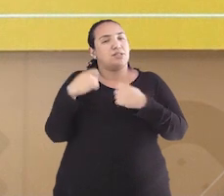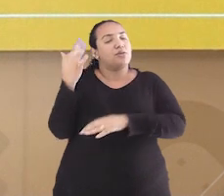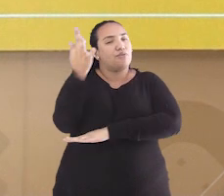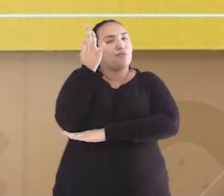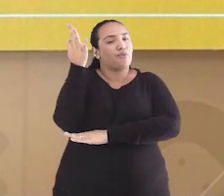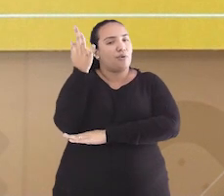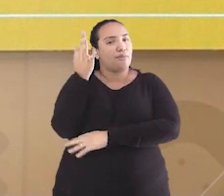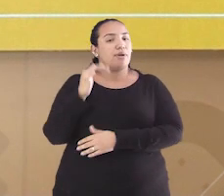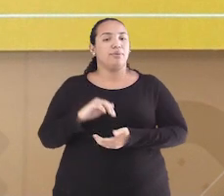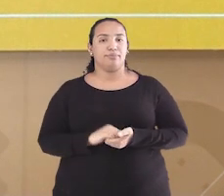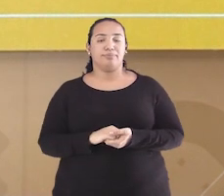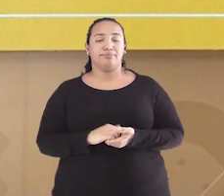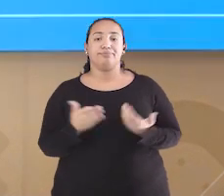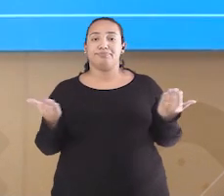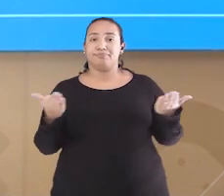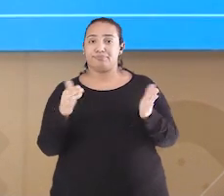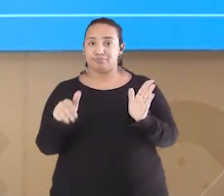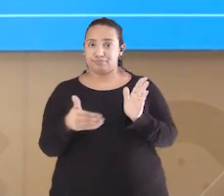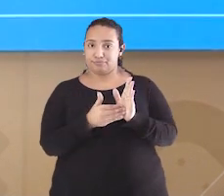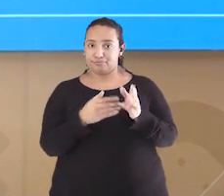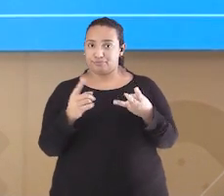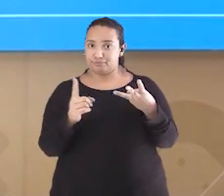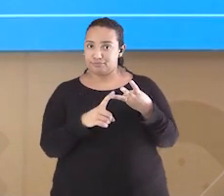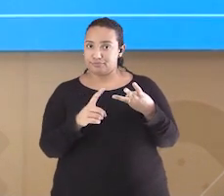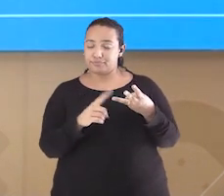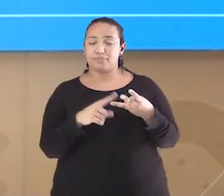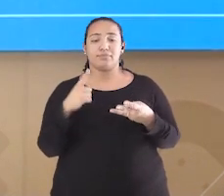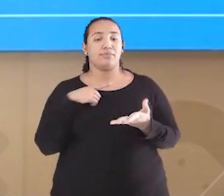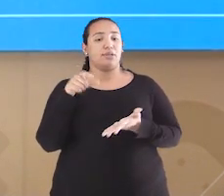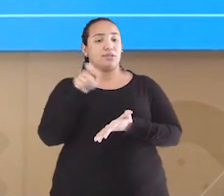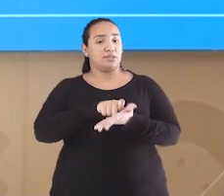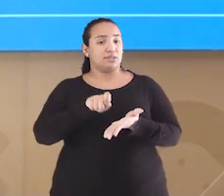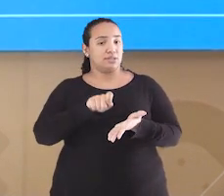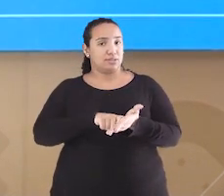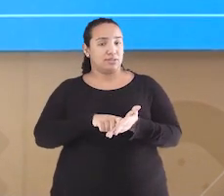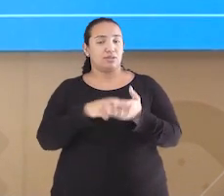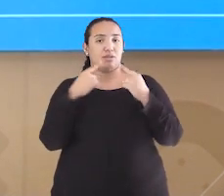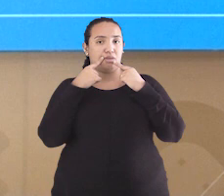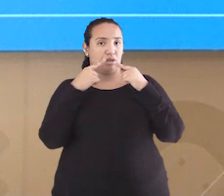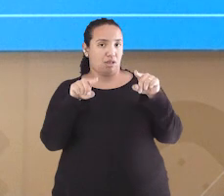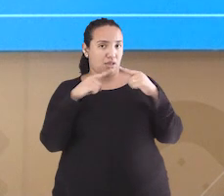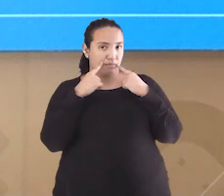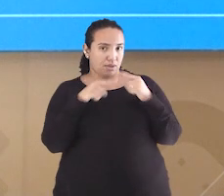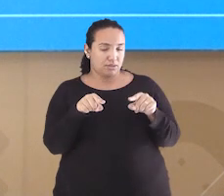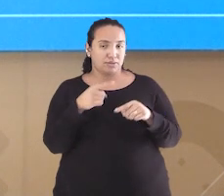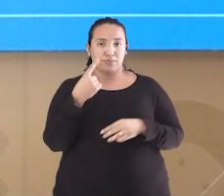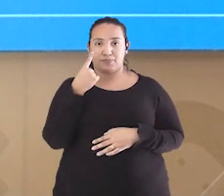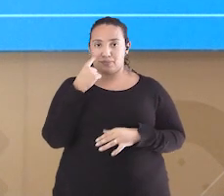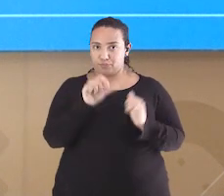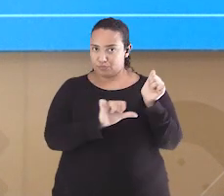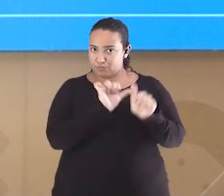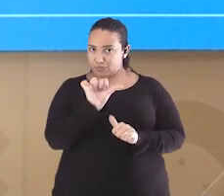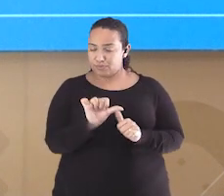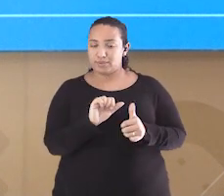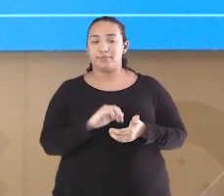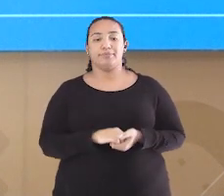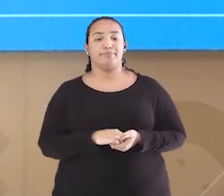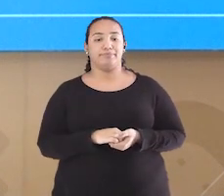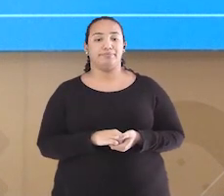formalidade. E por fim, na terceira parte, temos a escrita da carta de reclamação. Olhem só o que